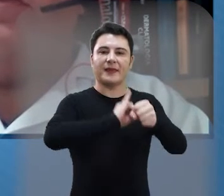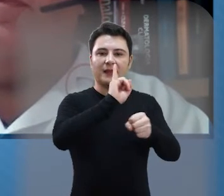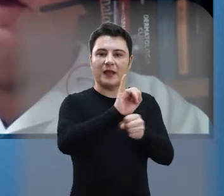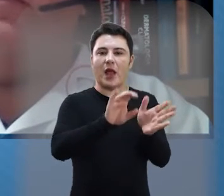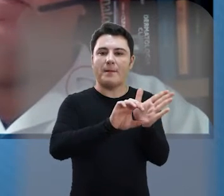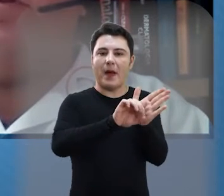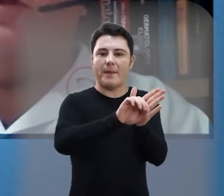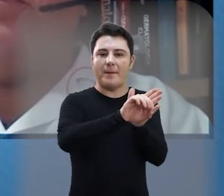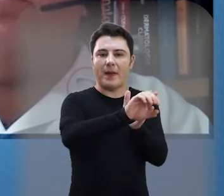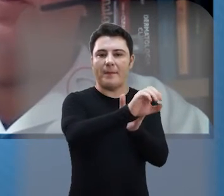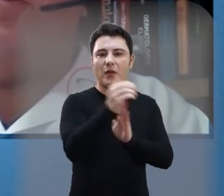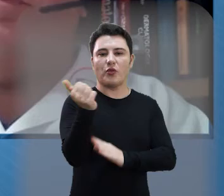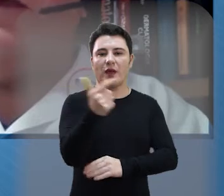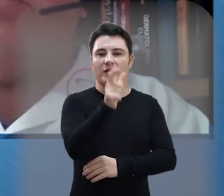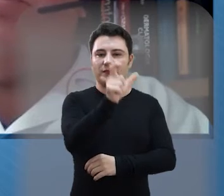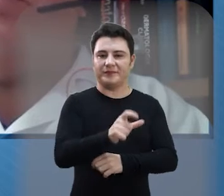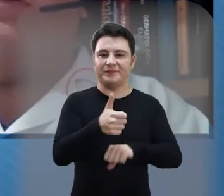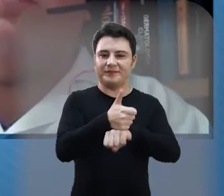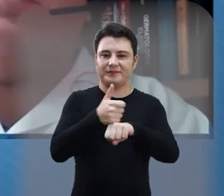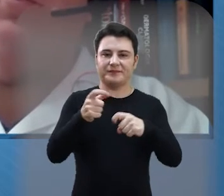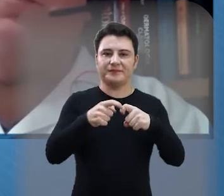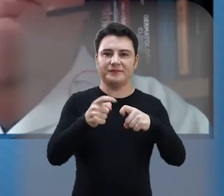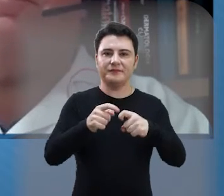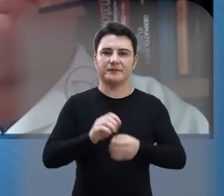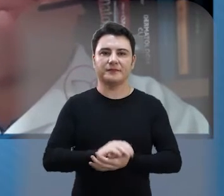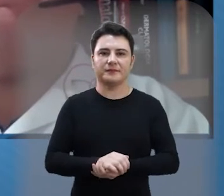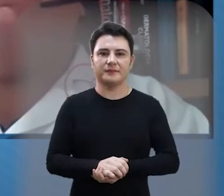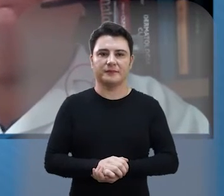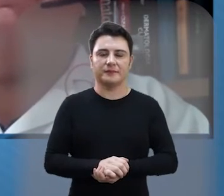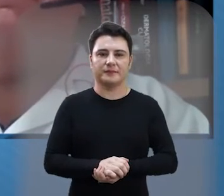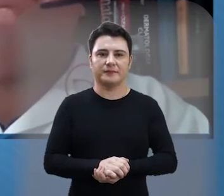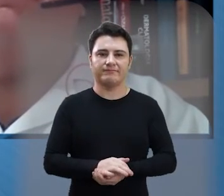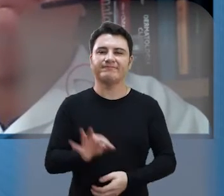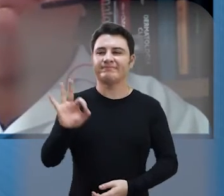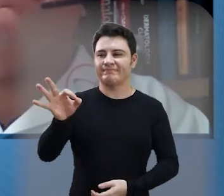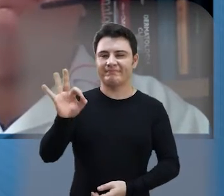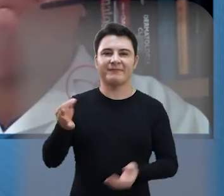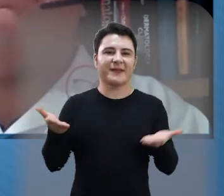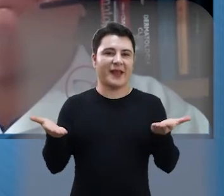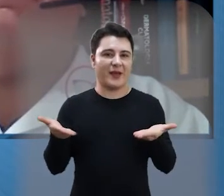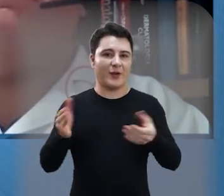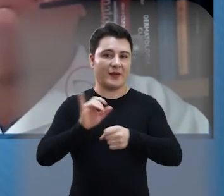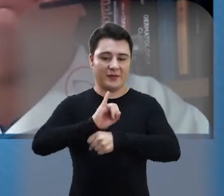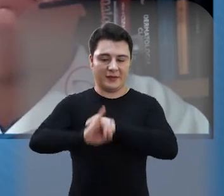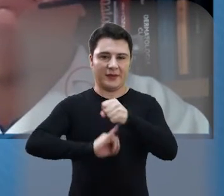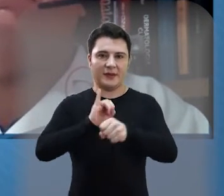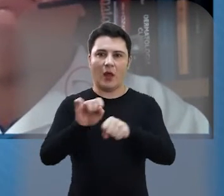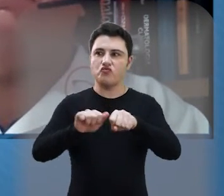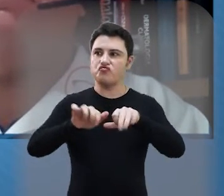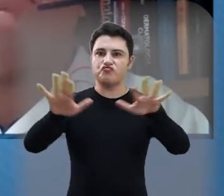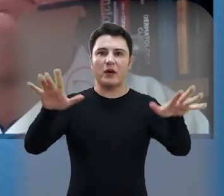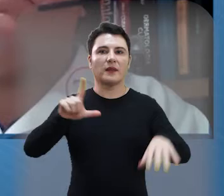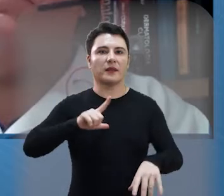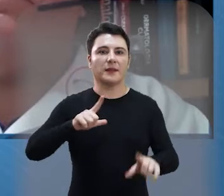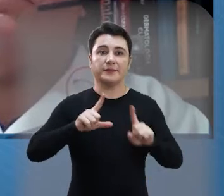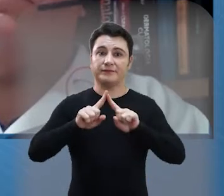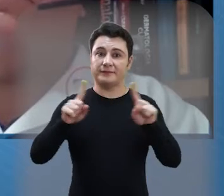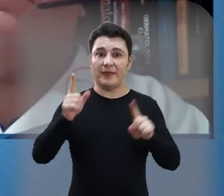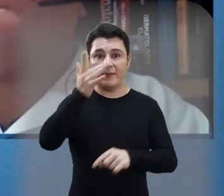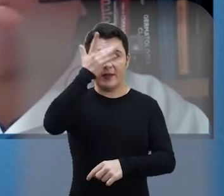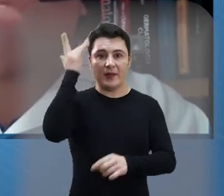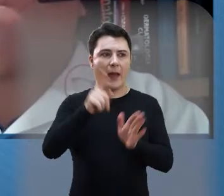às vezes, é mais importante do que o médico físico. Doutor Sérgio, exatamente. A gente sabe que vivemos na era